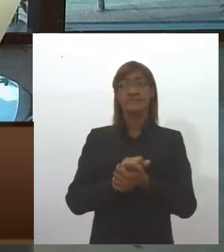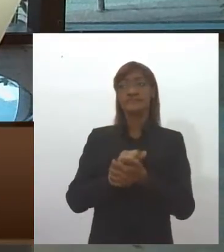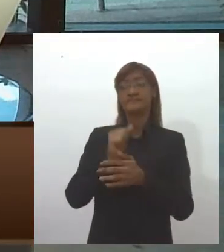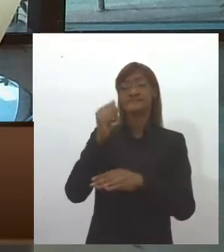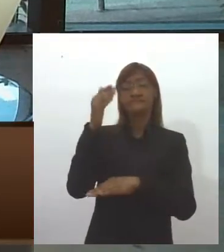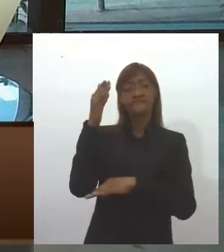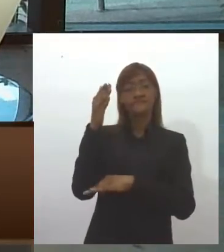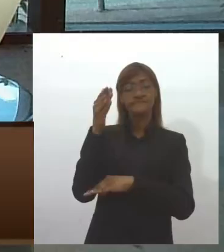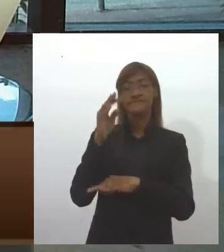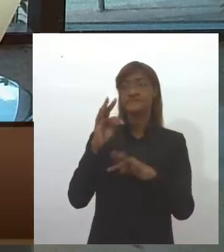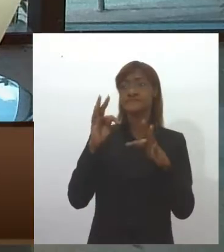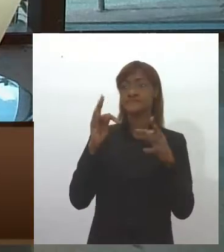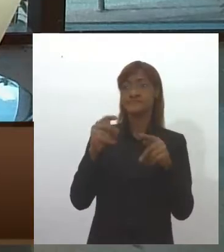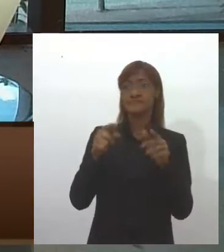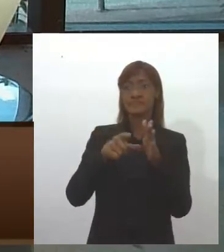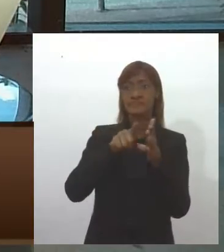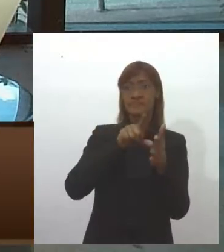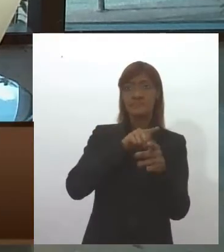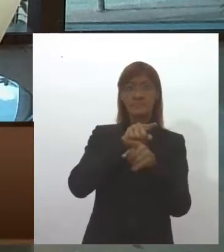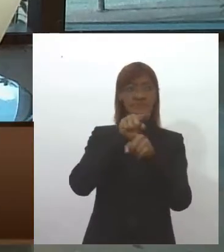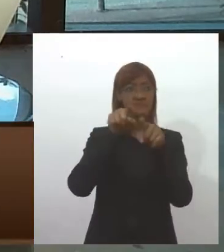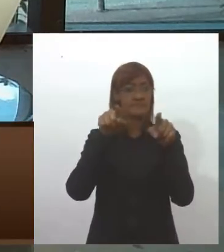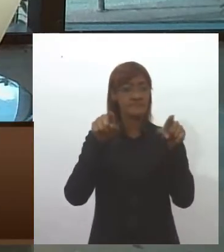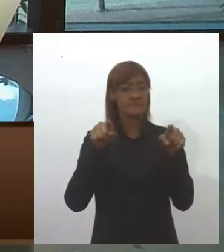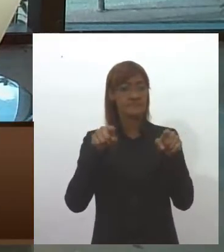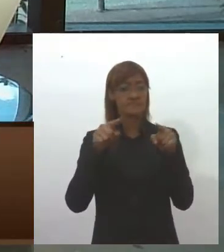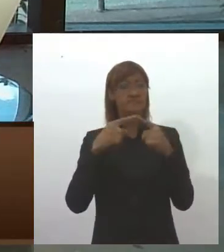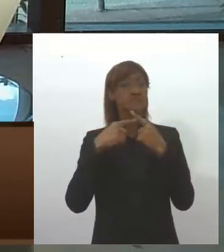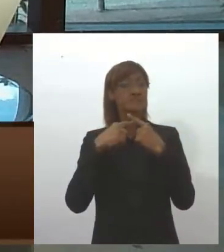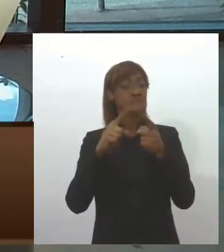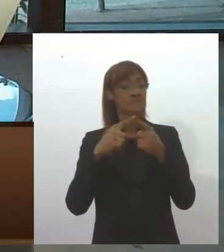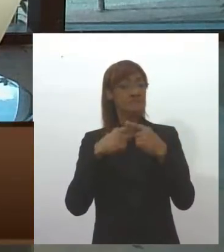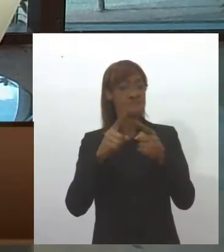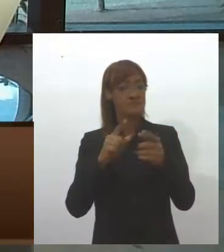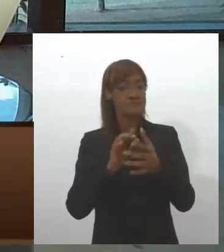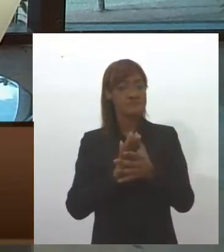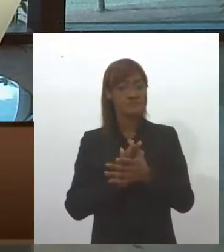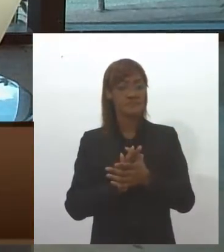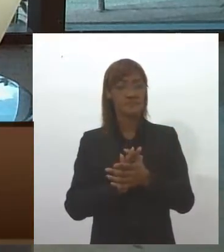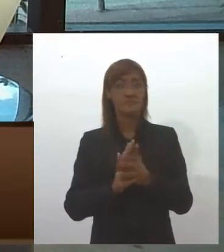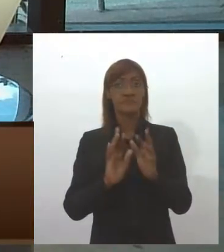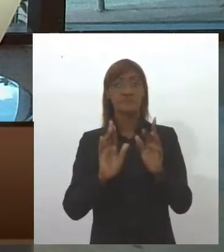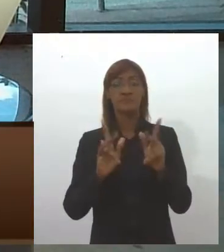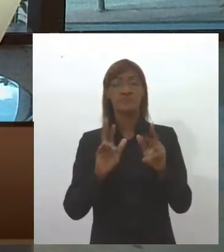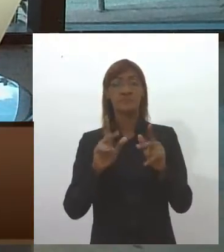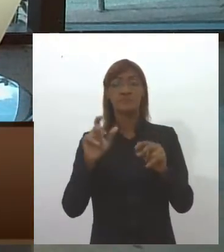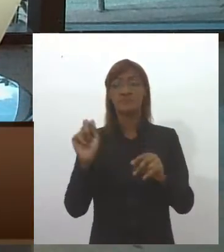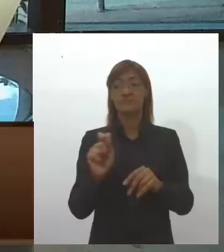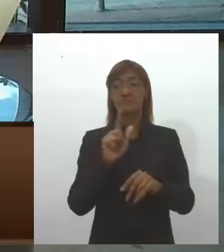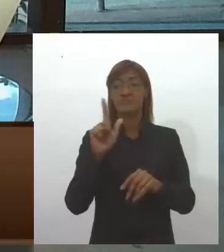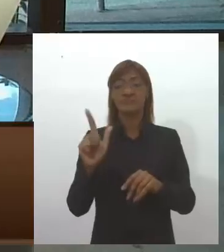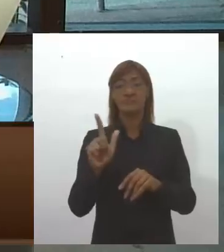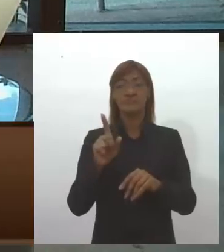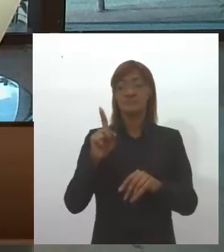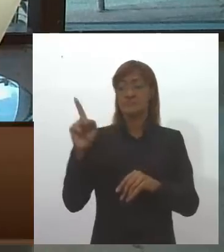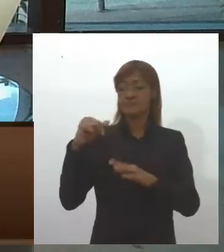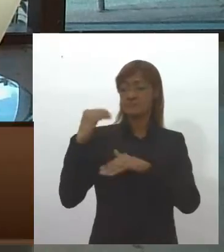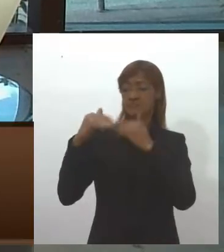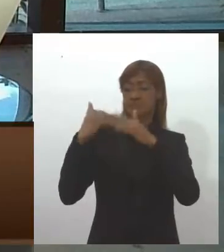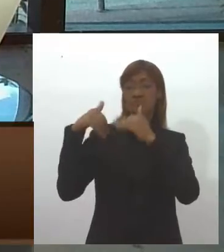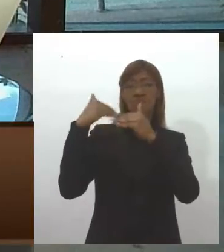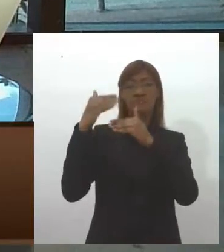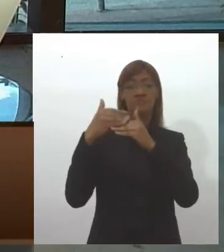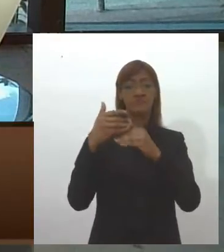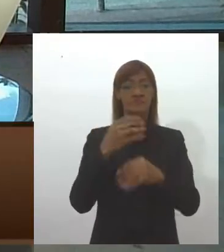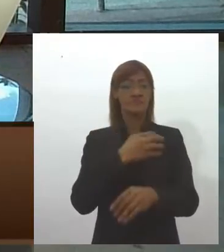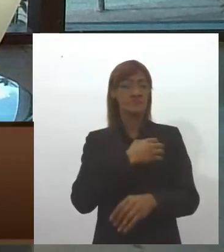política que vocês reclamavam, né, enquanto estados como Alagoas, por exemplo, crescia muito, a Bahia também, Sergipe era